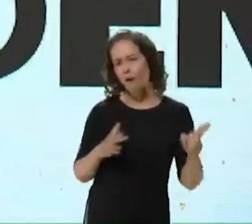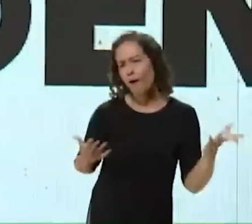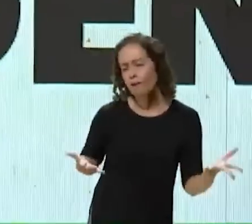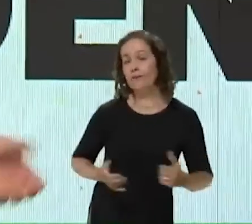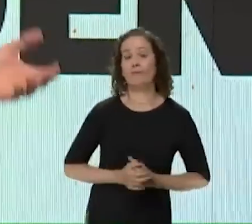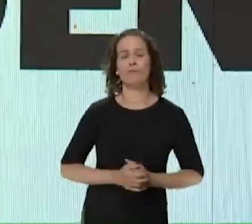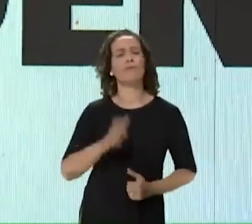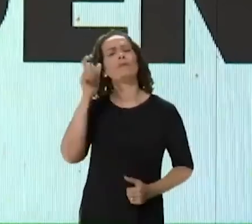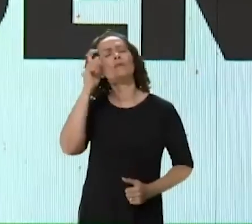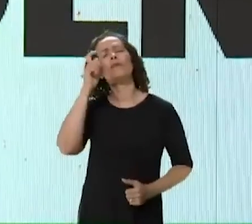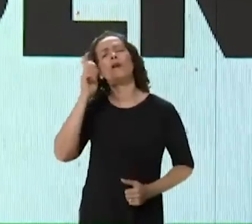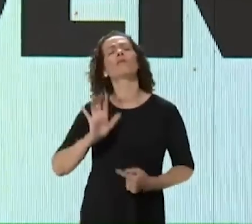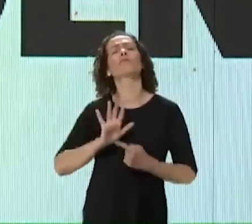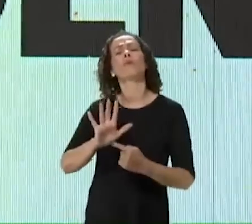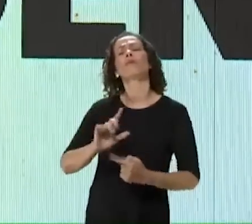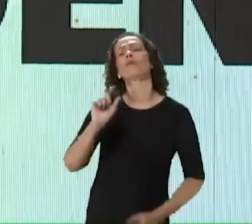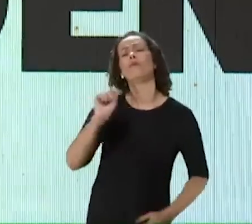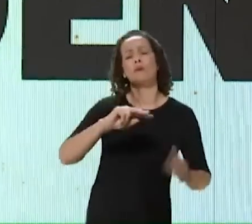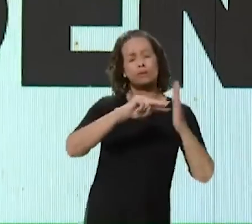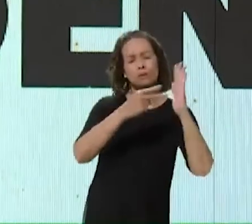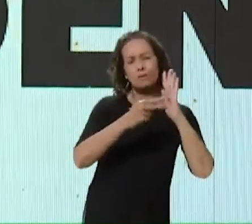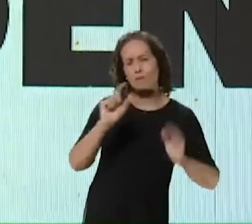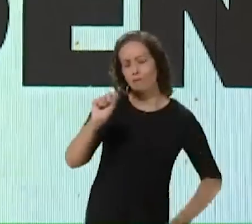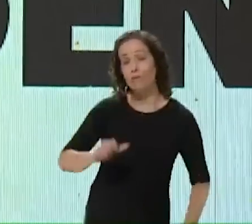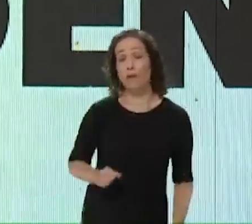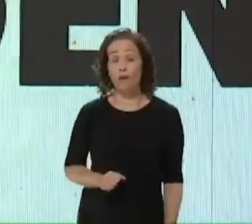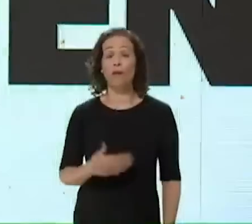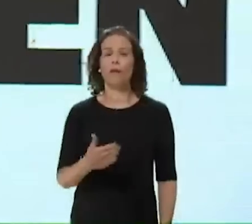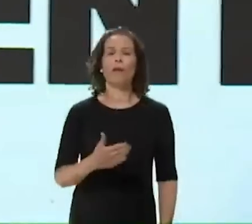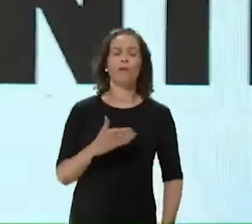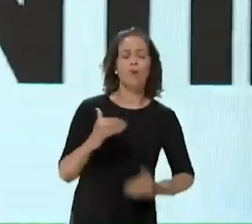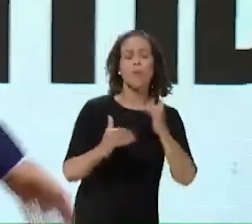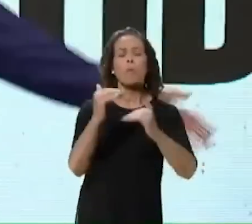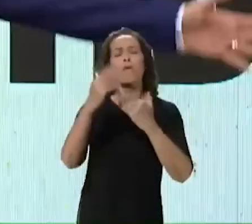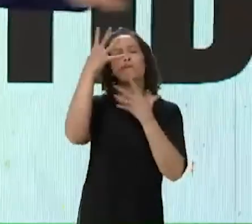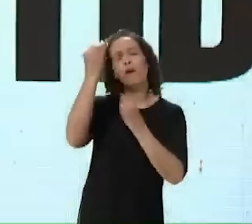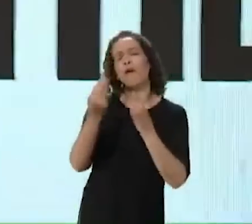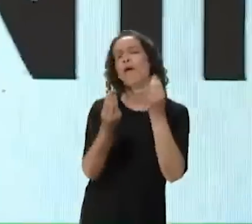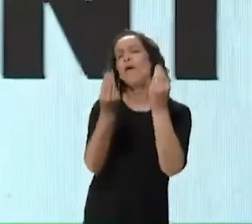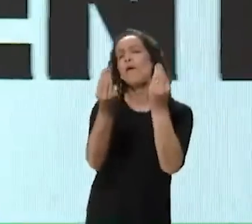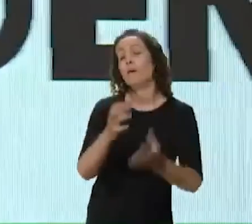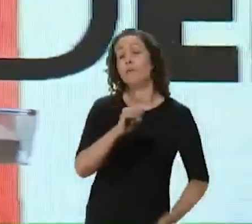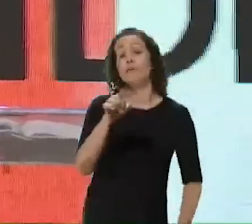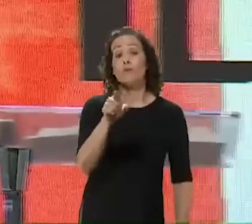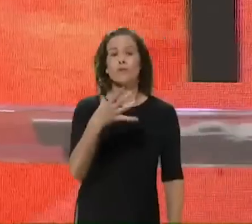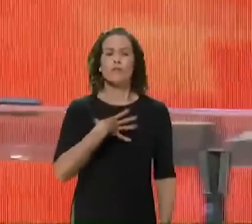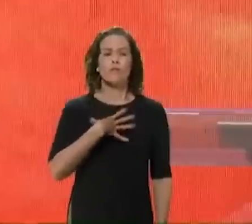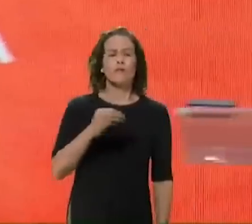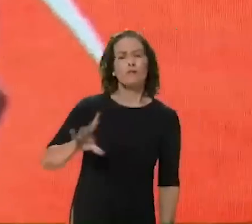Sabe o que o diabo quer dizer com isso para a gente? Cadê os seus passos de fé? Se você é filho de Deus, cadê os seus saltos de